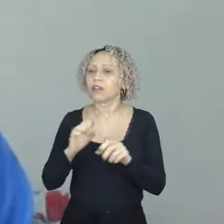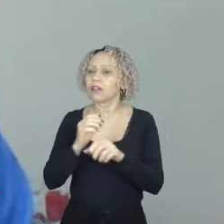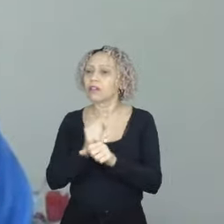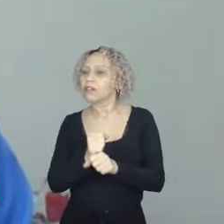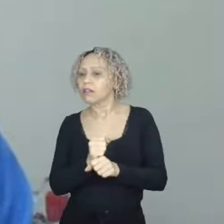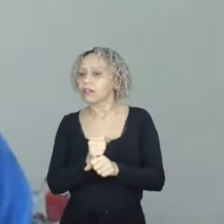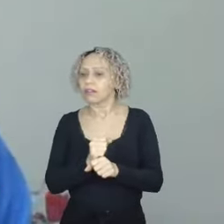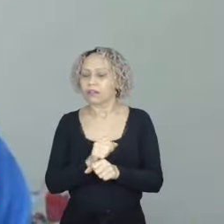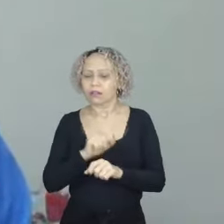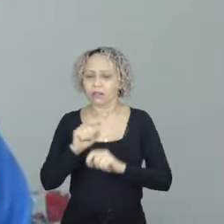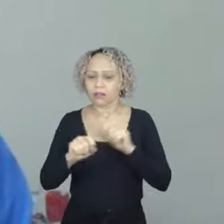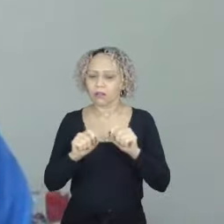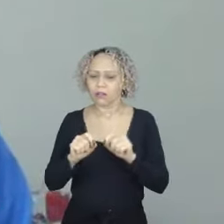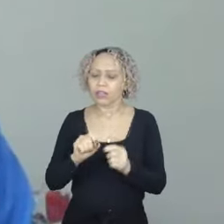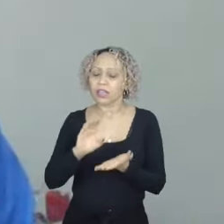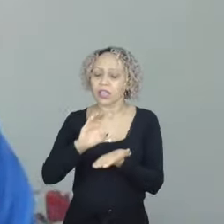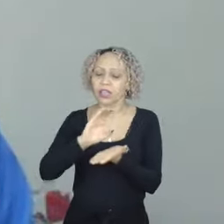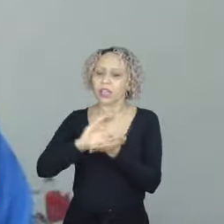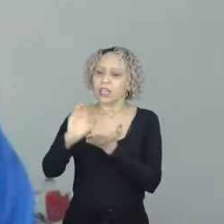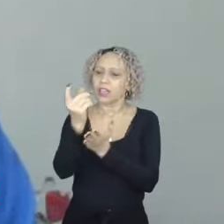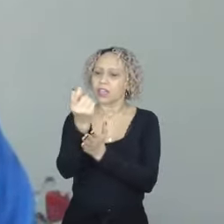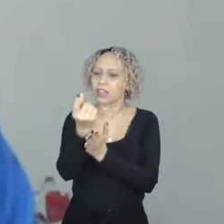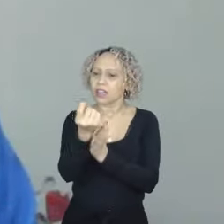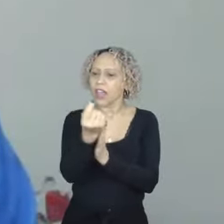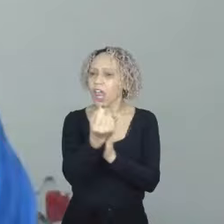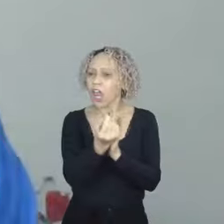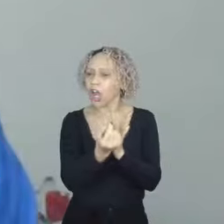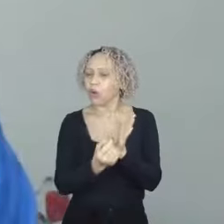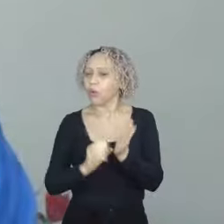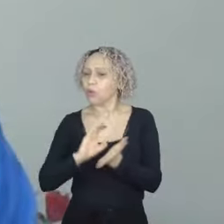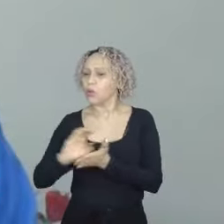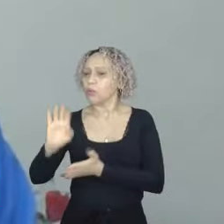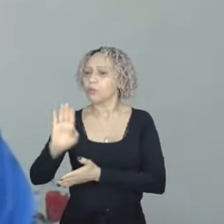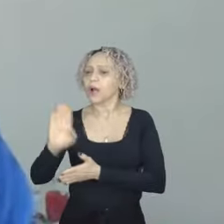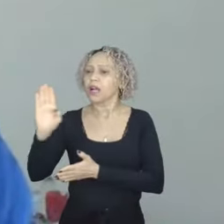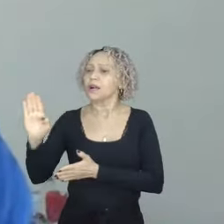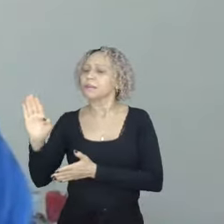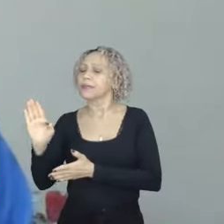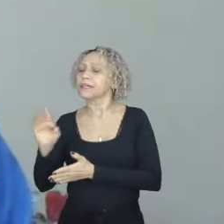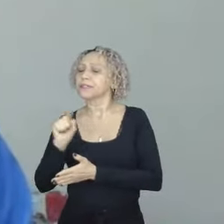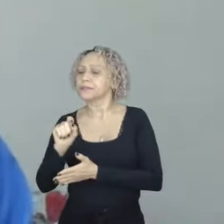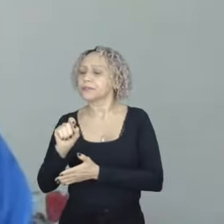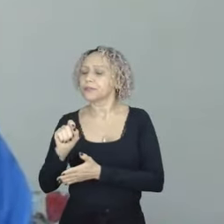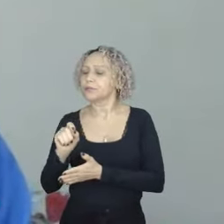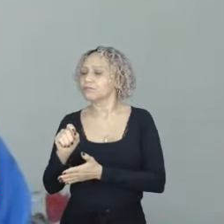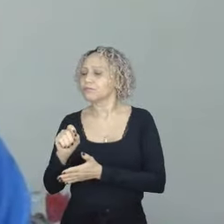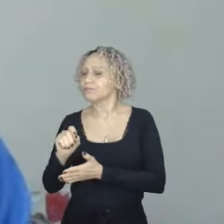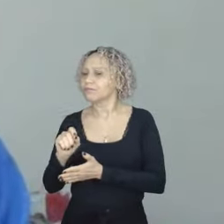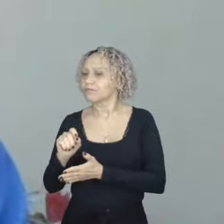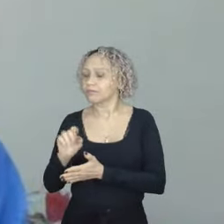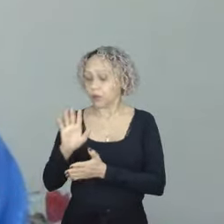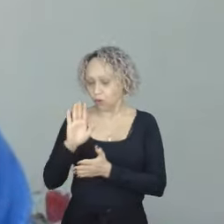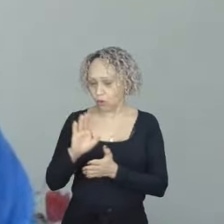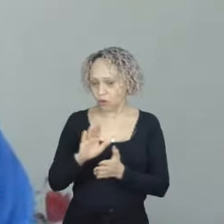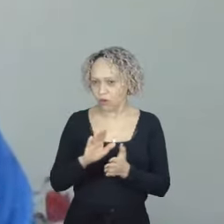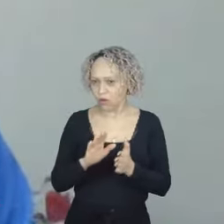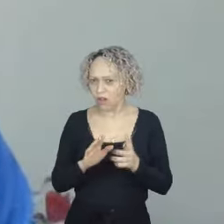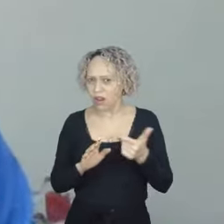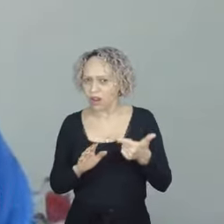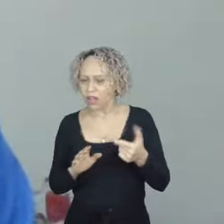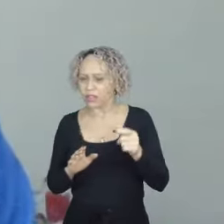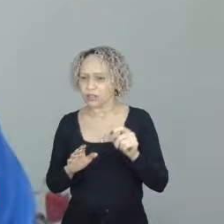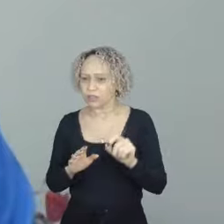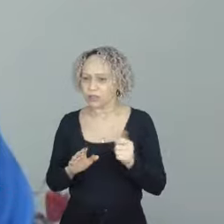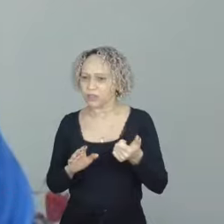significou esses recursos, né? Até 2018, a bancada do PT, falando só do PT, né, na